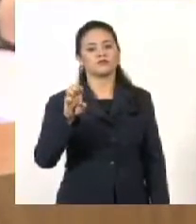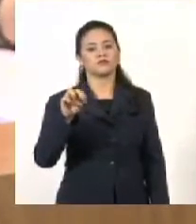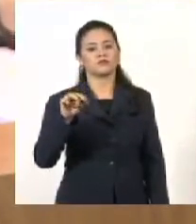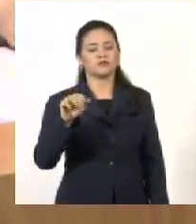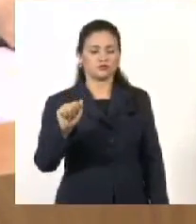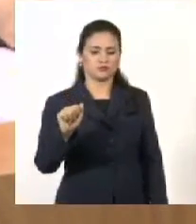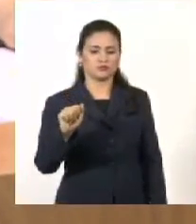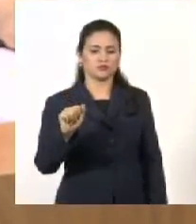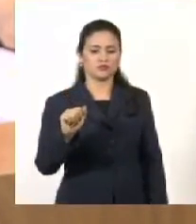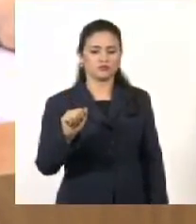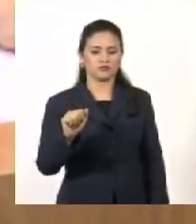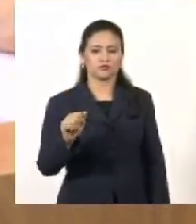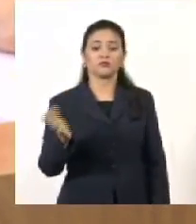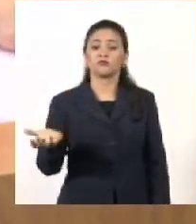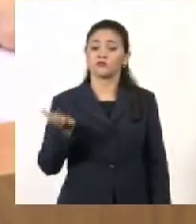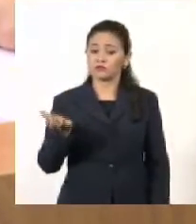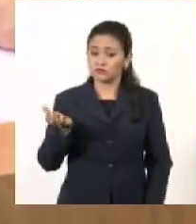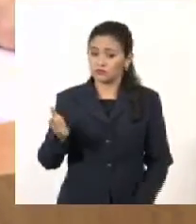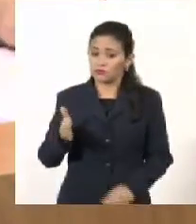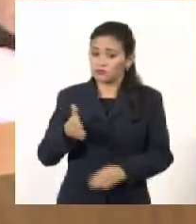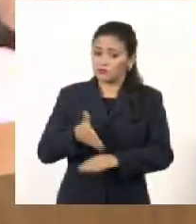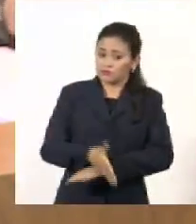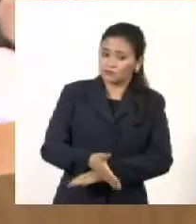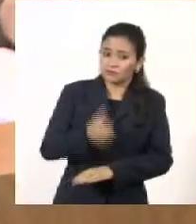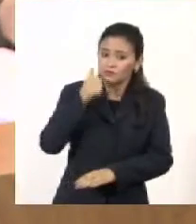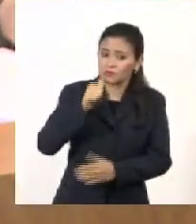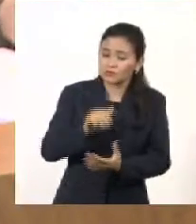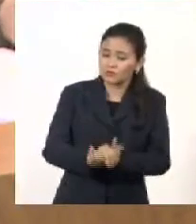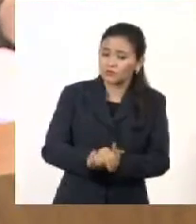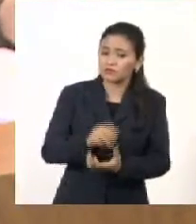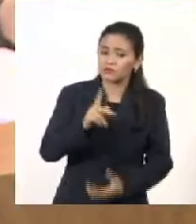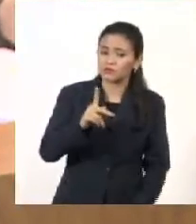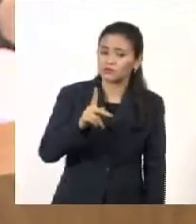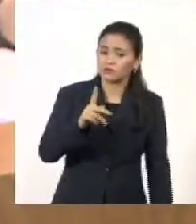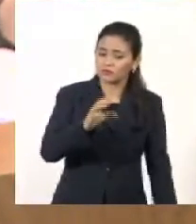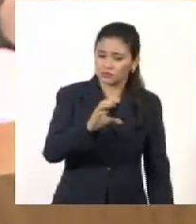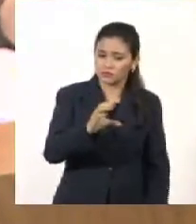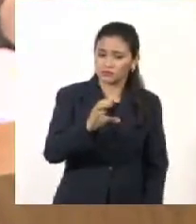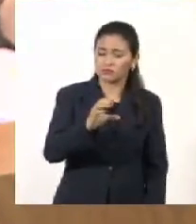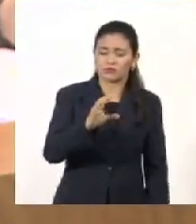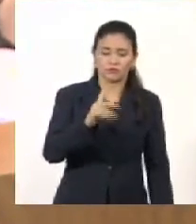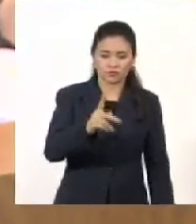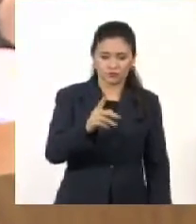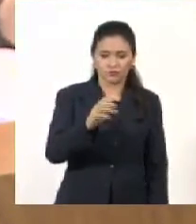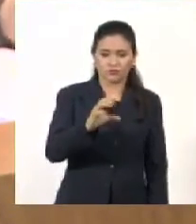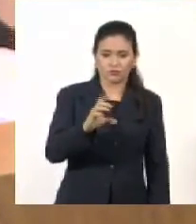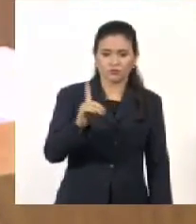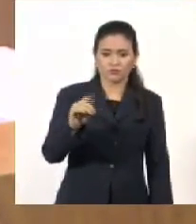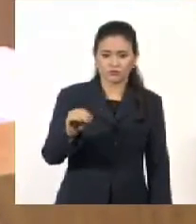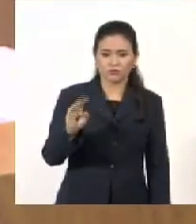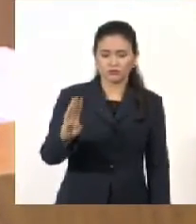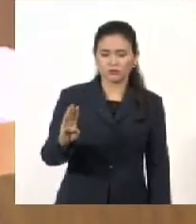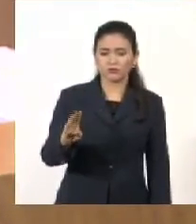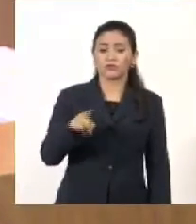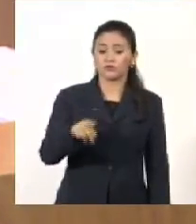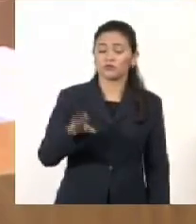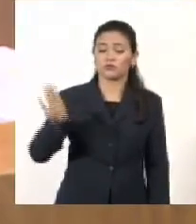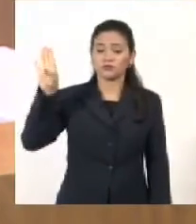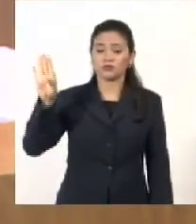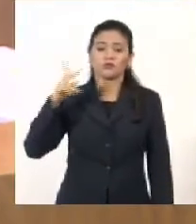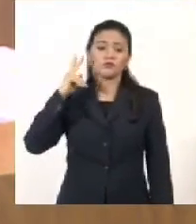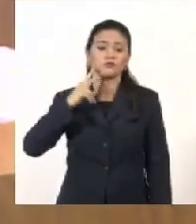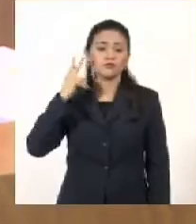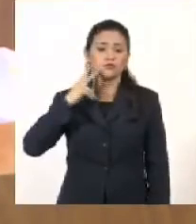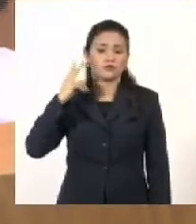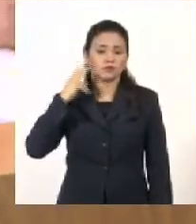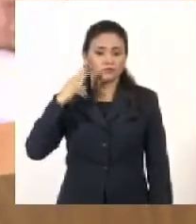dele no PCdoB de São Luís para ser candidato a vereador, vereadora. Como aconteceu agora, para